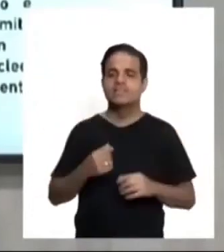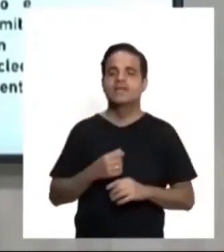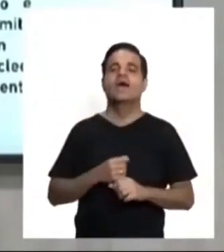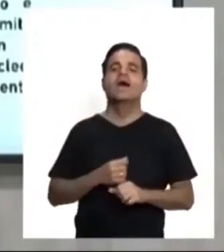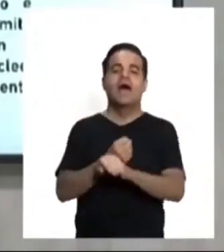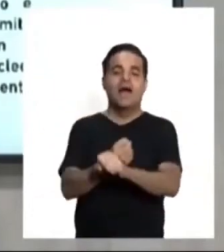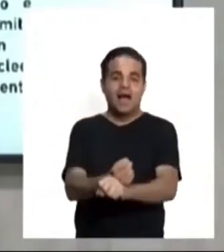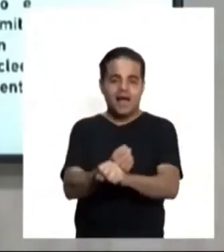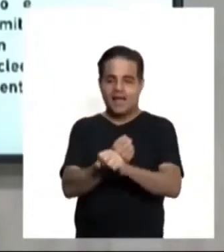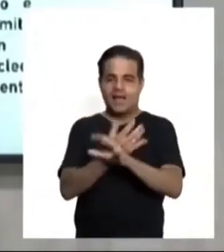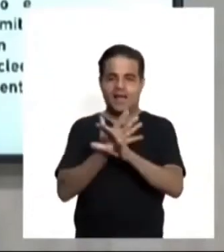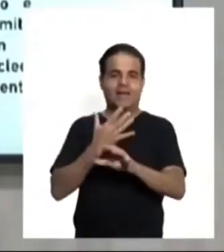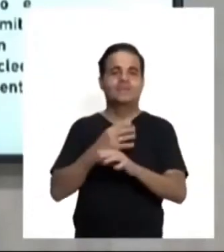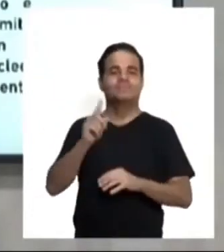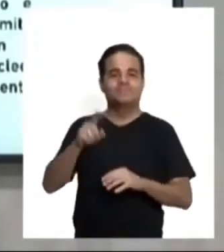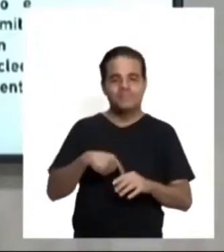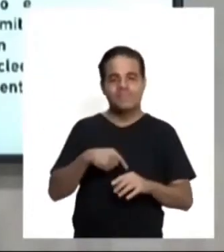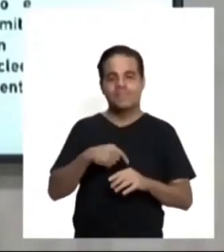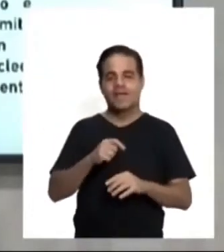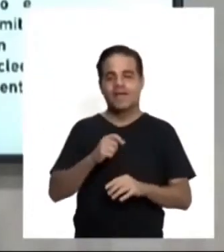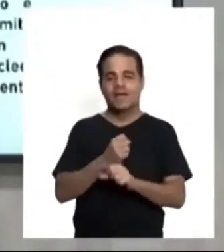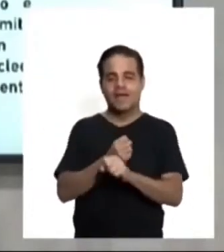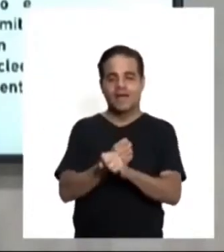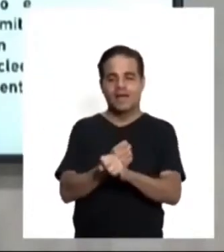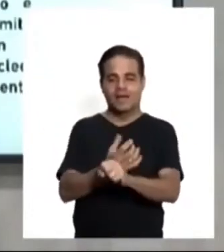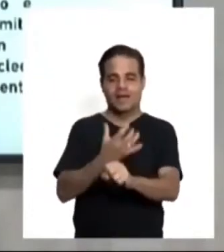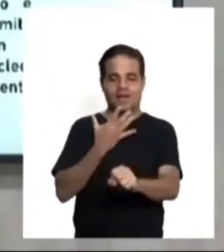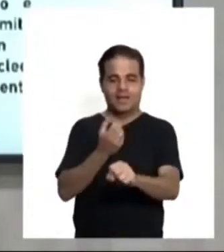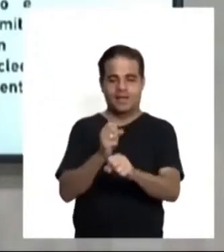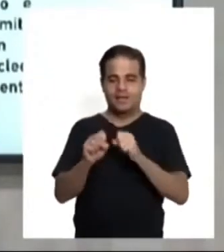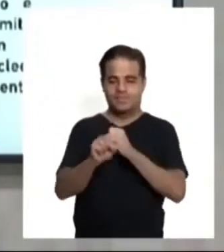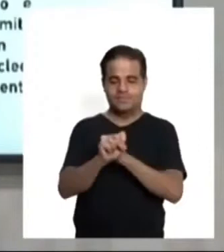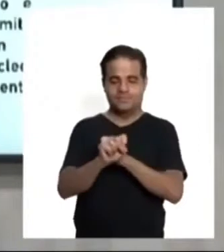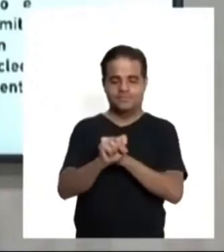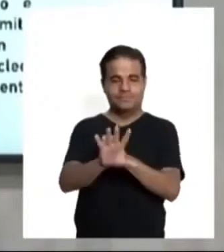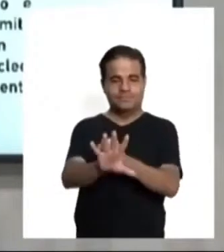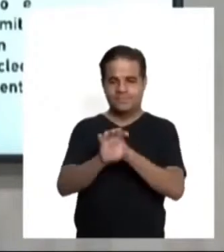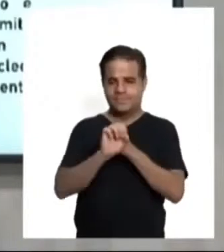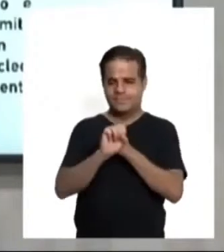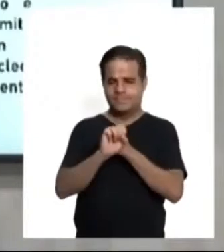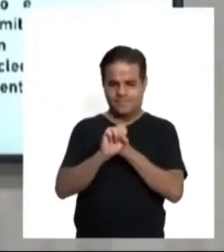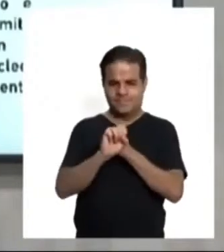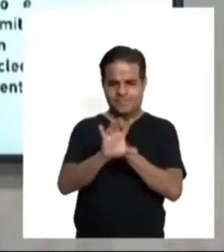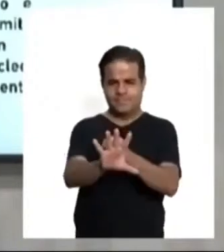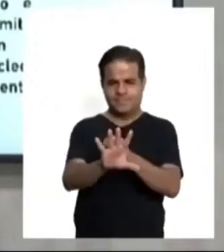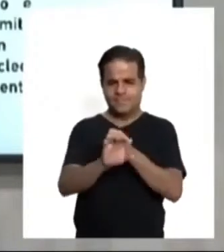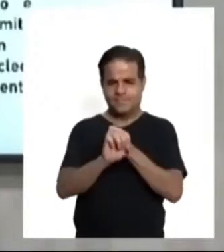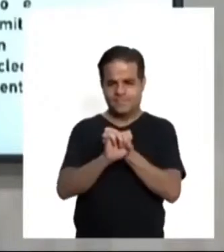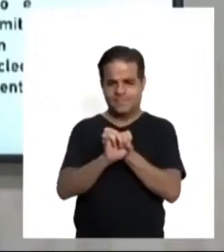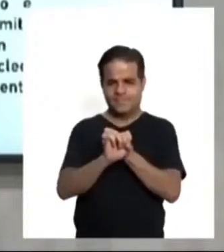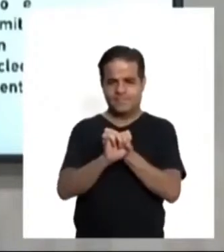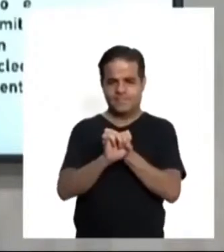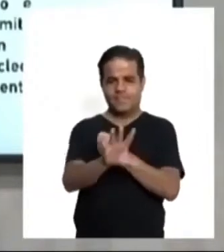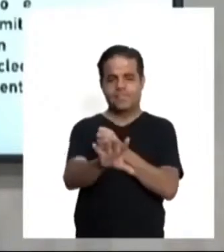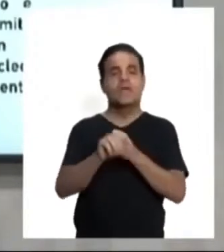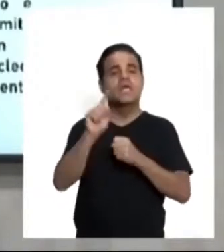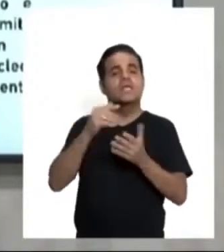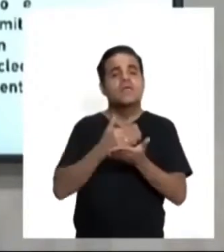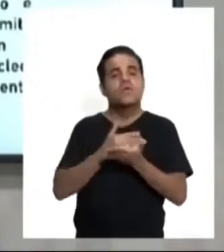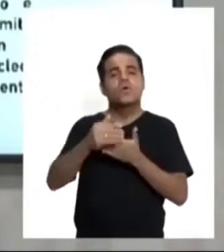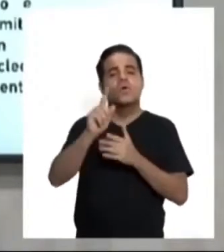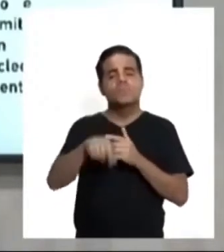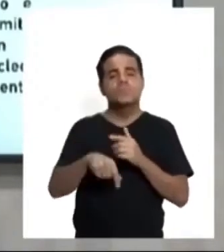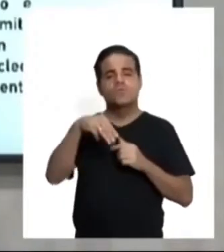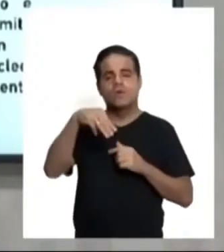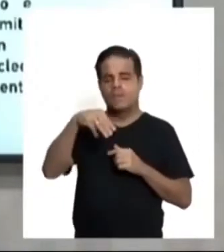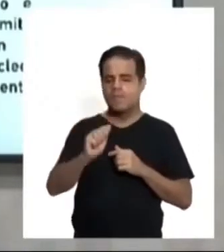que lá atrás, quem inventou, quem começou a famosa radioatividade, teve o início, foi Madame Curie,